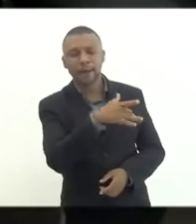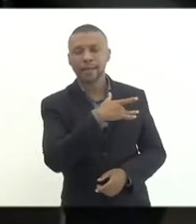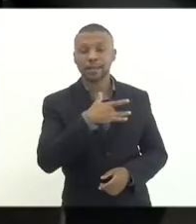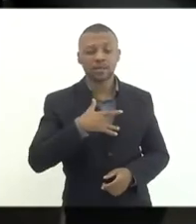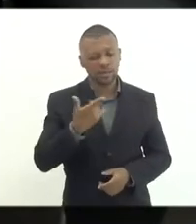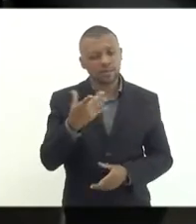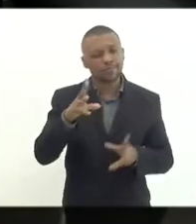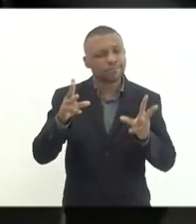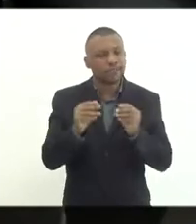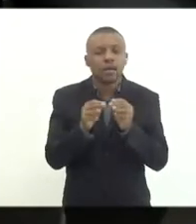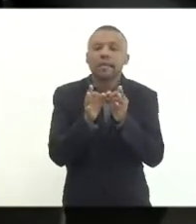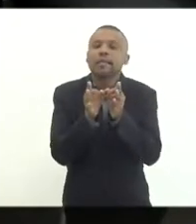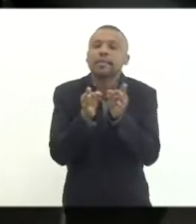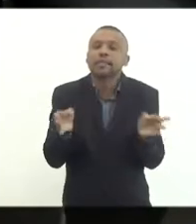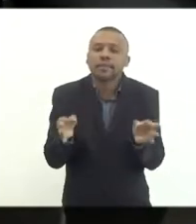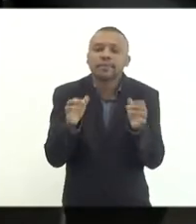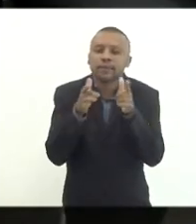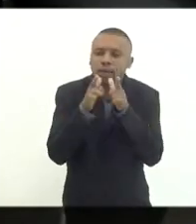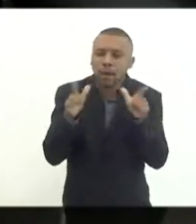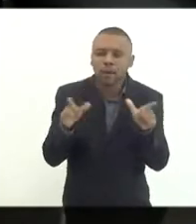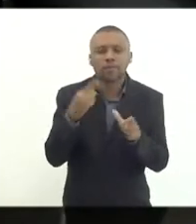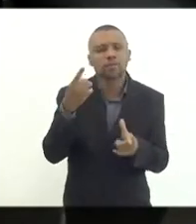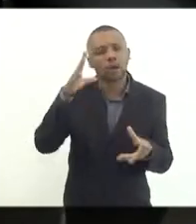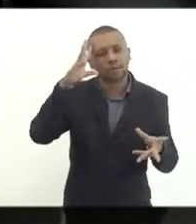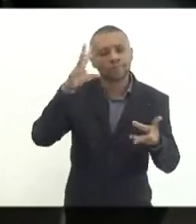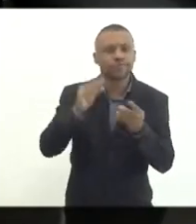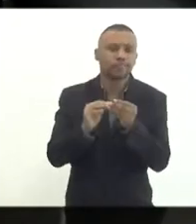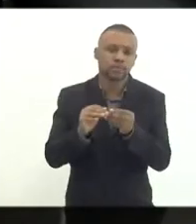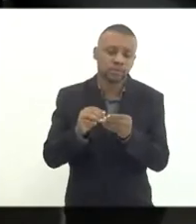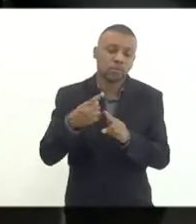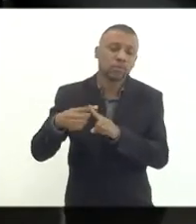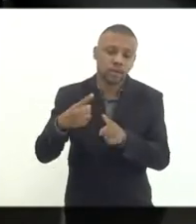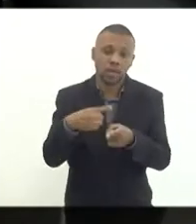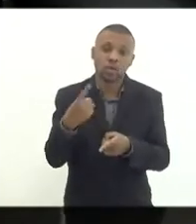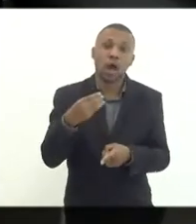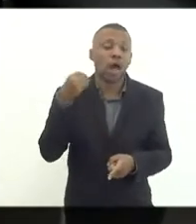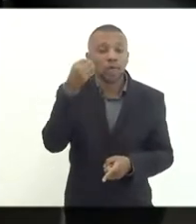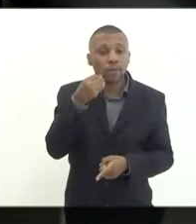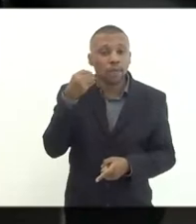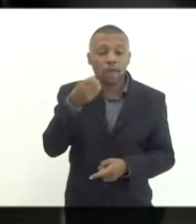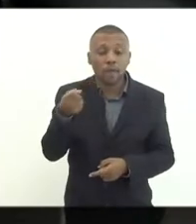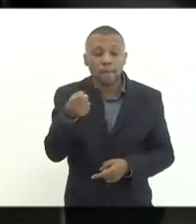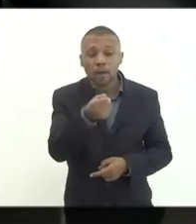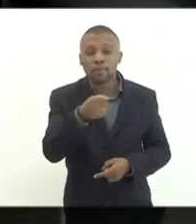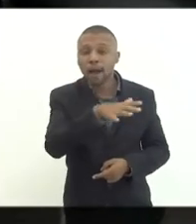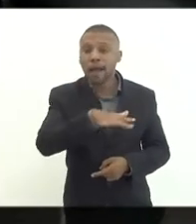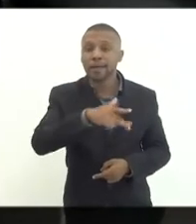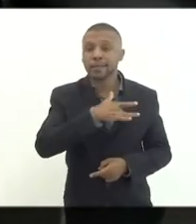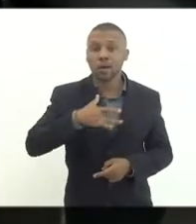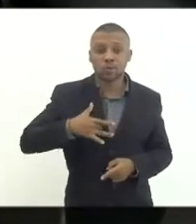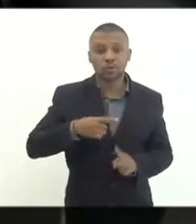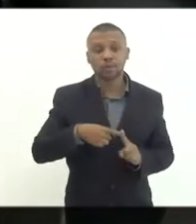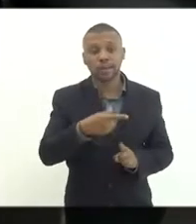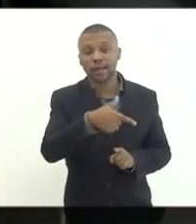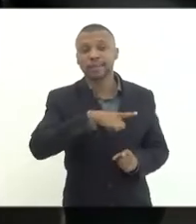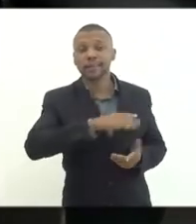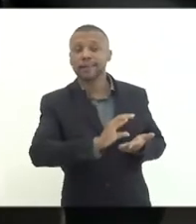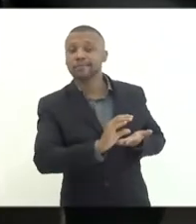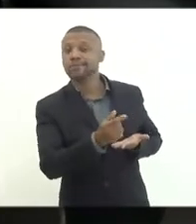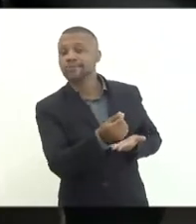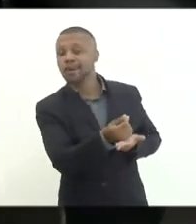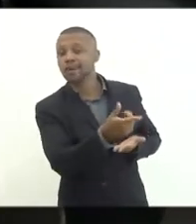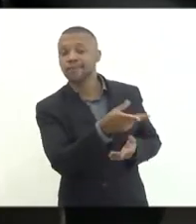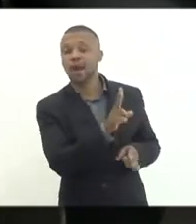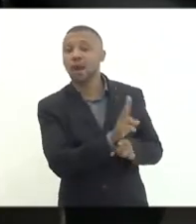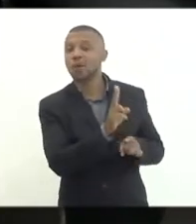uma linguagem mais simples para a gente porque é isso que a gente vive eu mando para saúde porque a saúde recebe verba e ela que vai